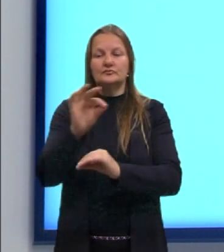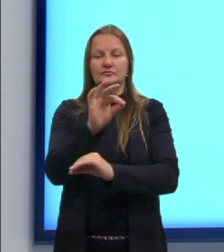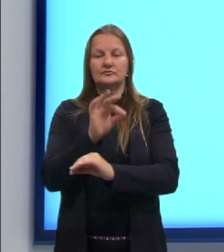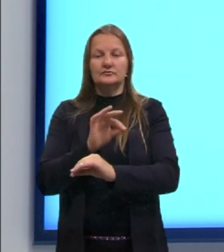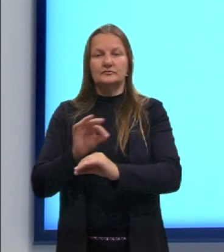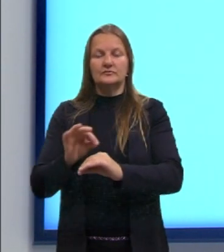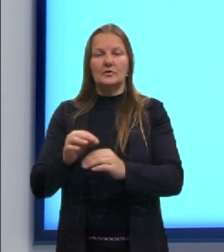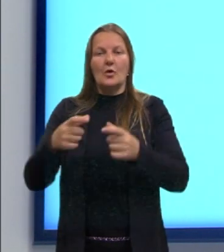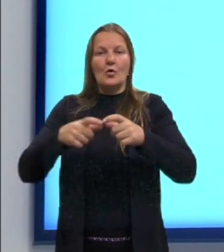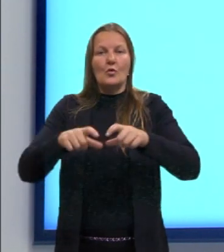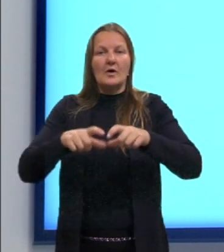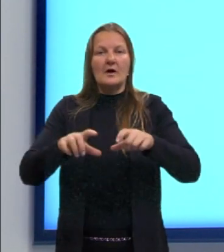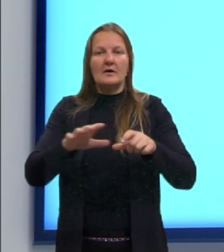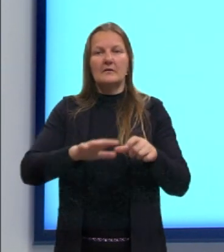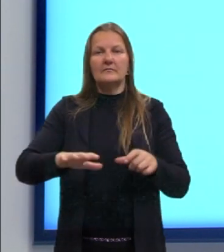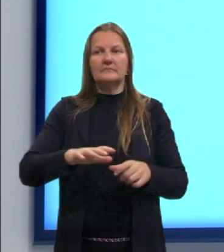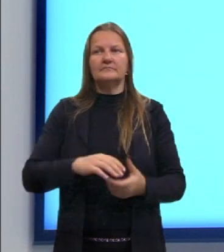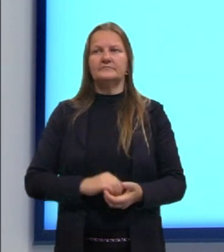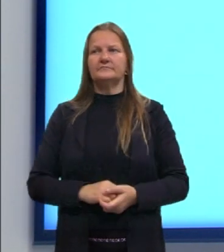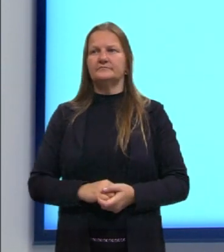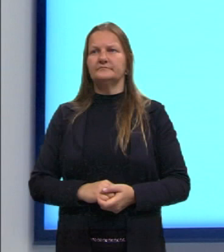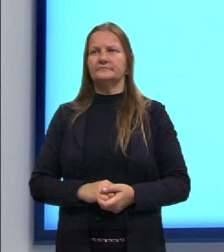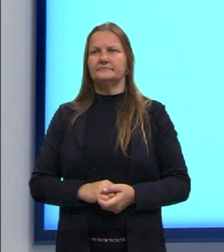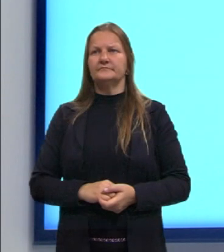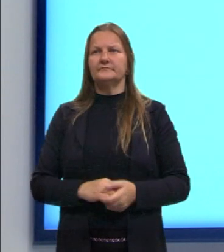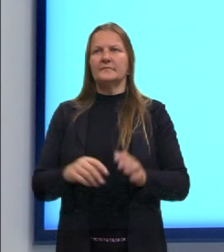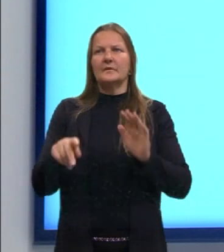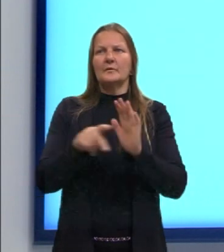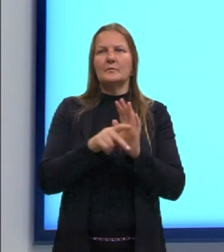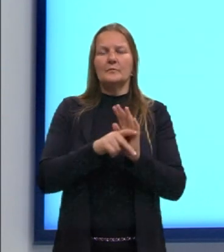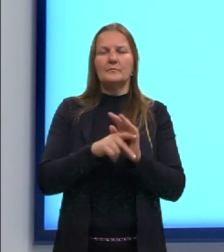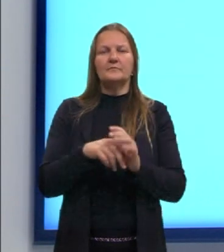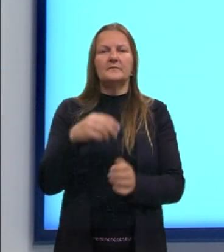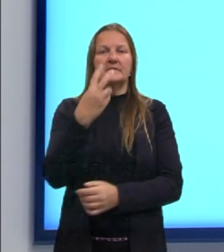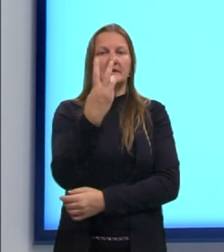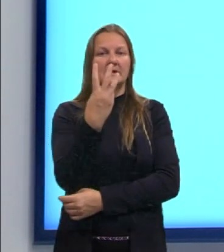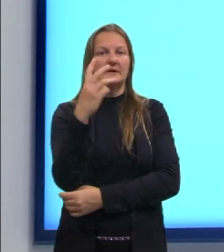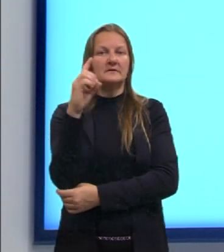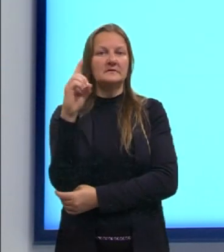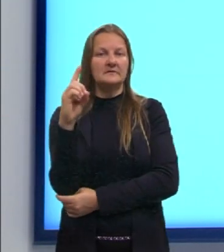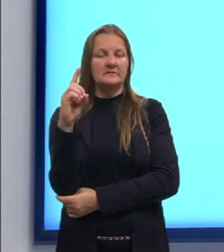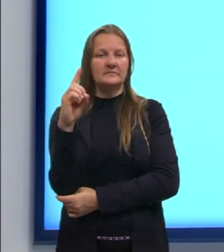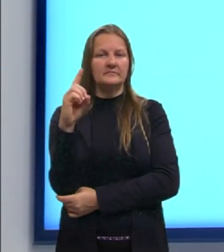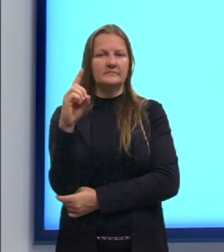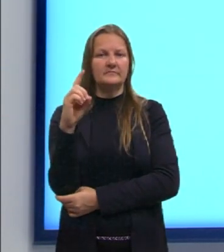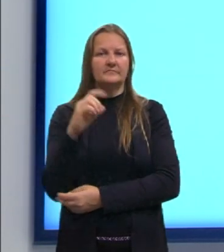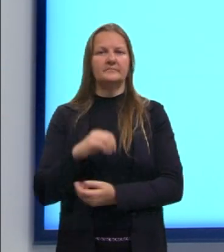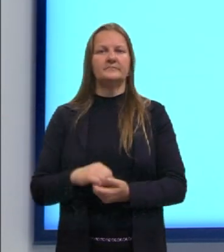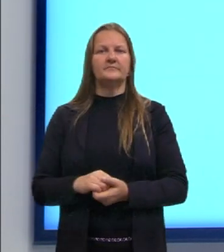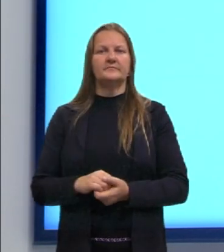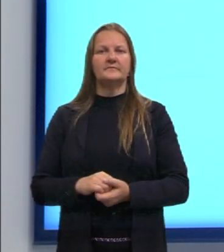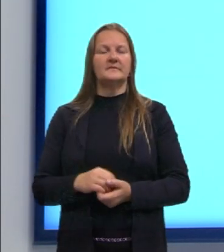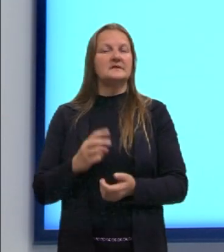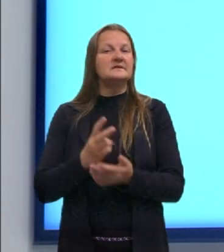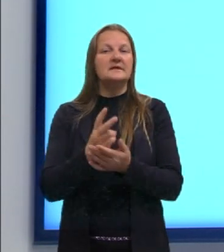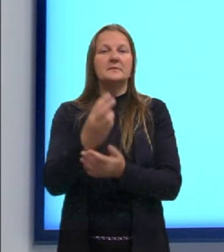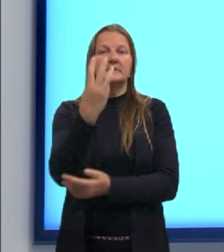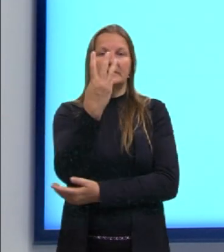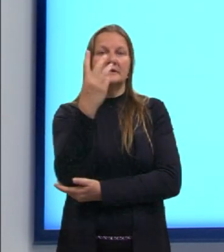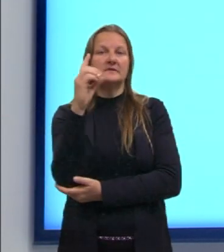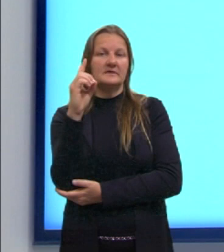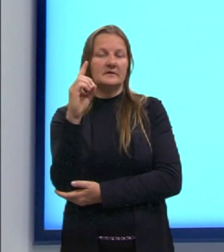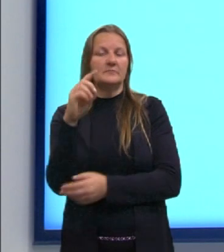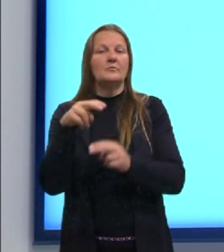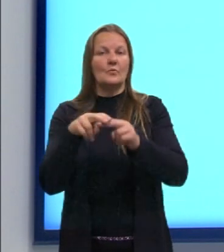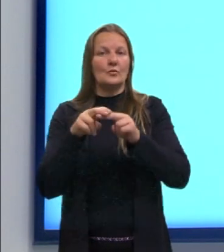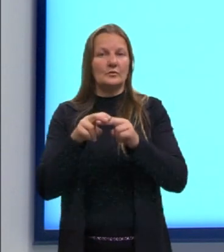está localizado. Então, o ponto pertencente ao espaço tridimensional vai possuir três dimensões, né?